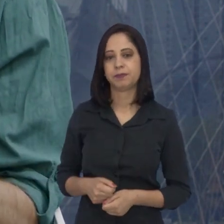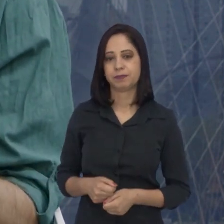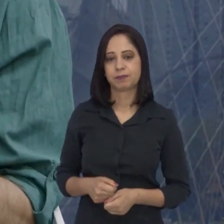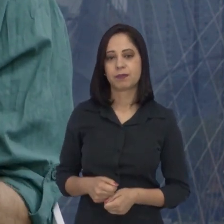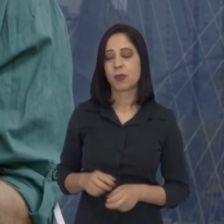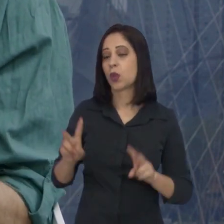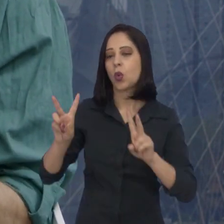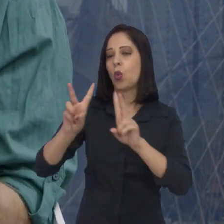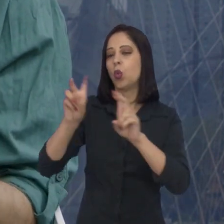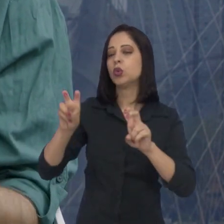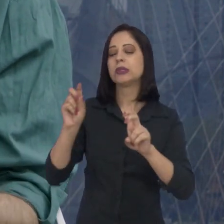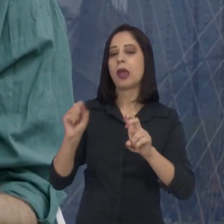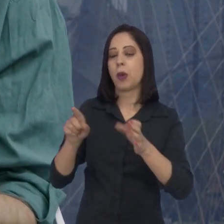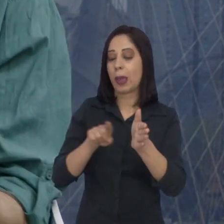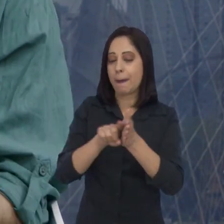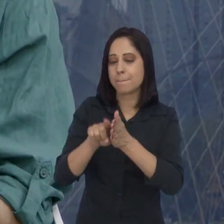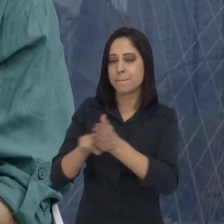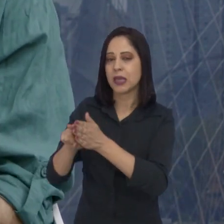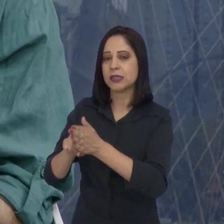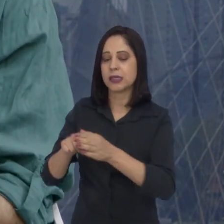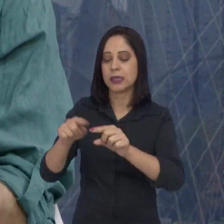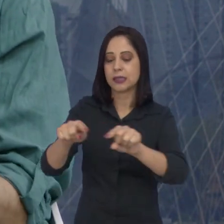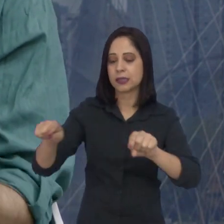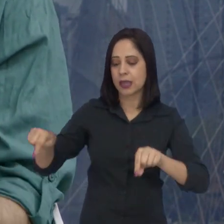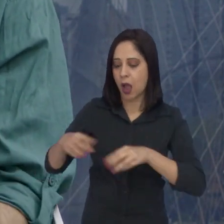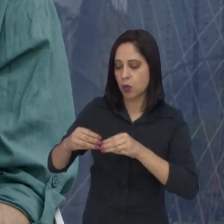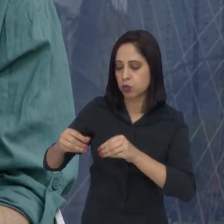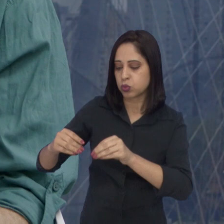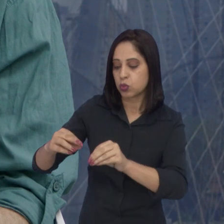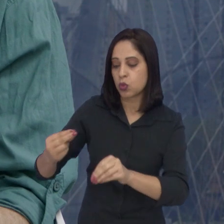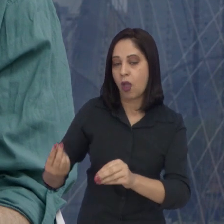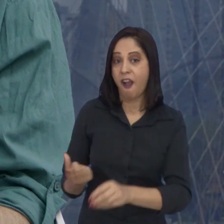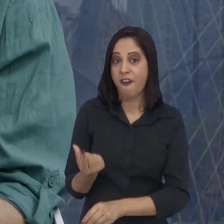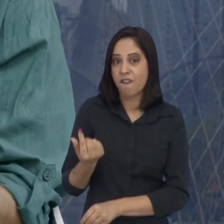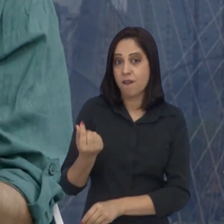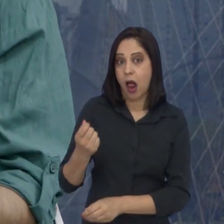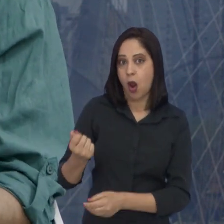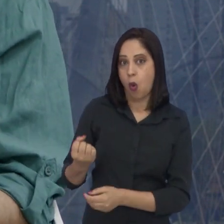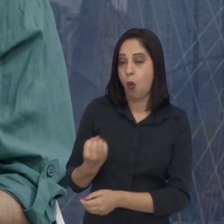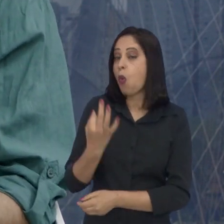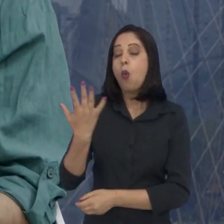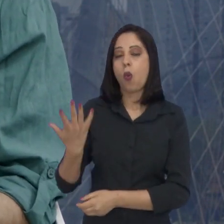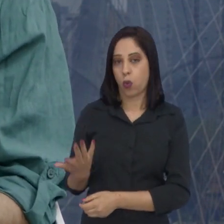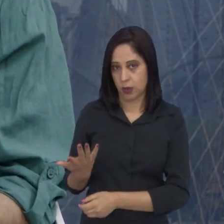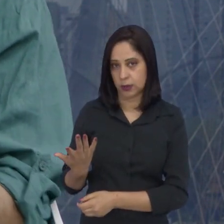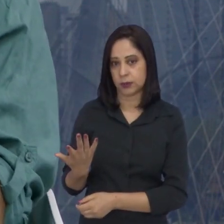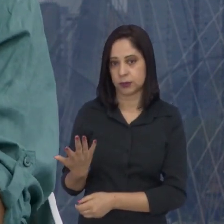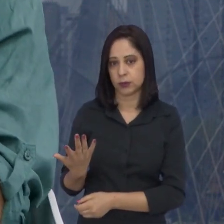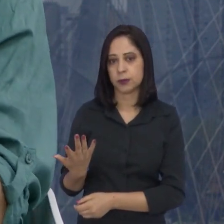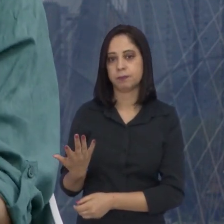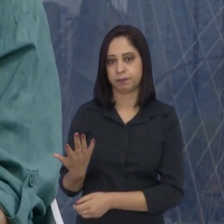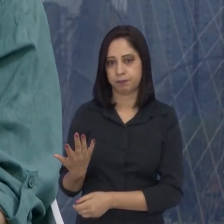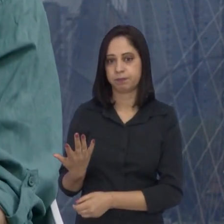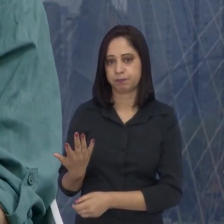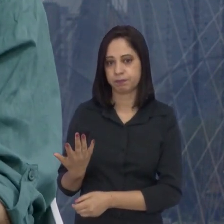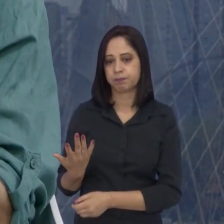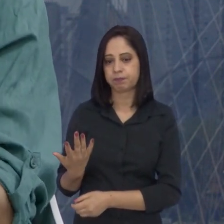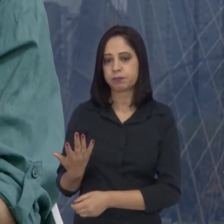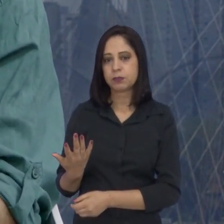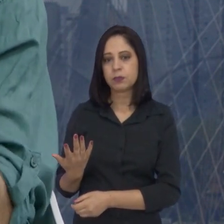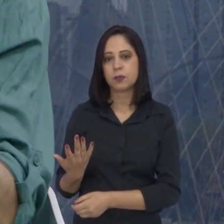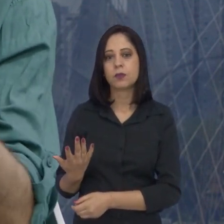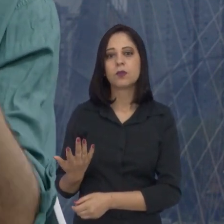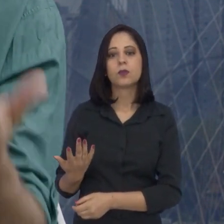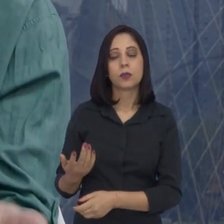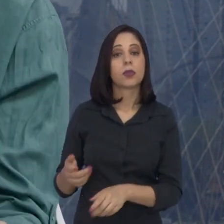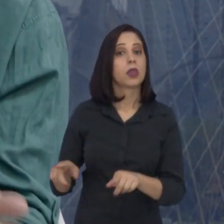de especulação imobiliária, a gente tem que falar de uma coisa que está relacionada a isso, ou talvez a especulação imobiliária seja